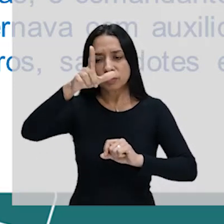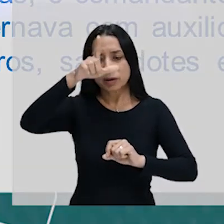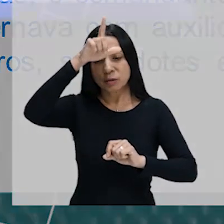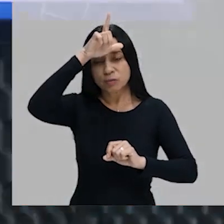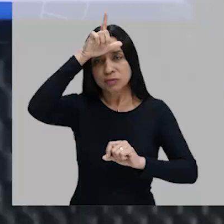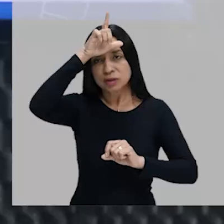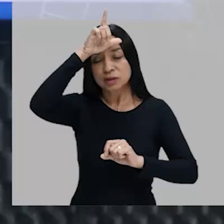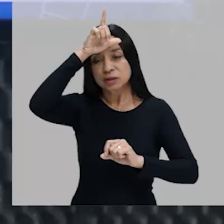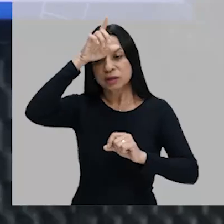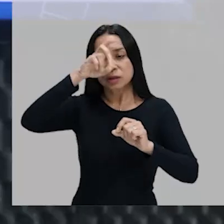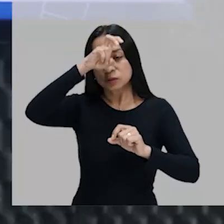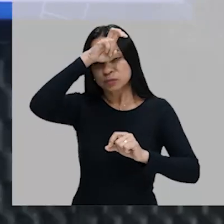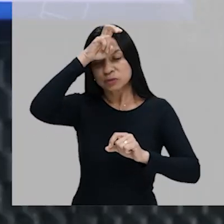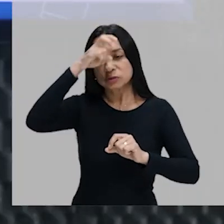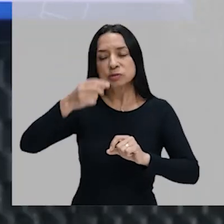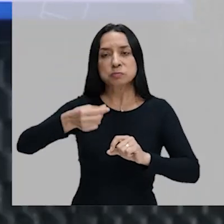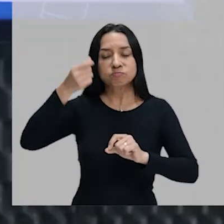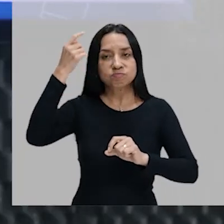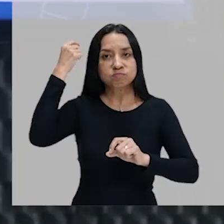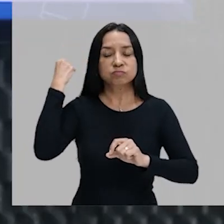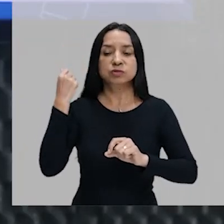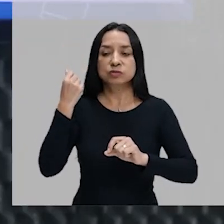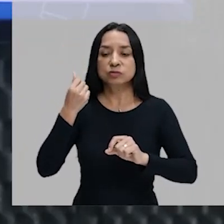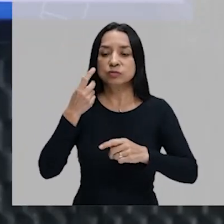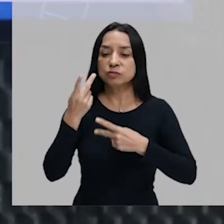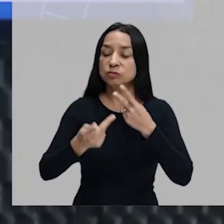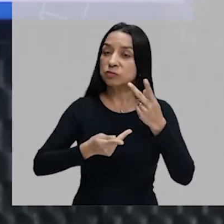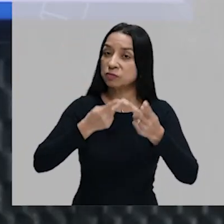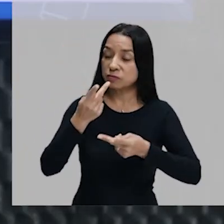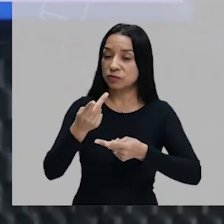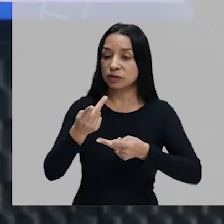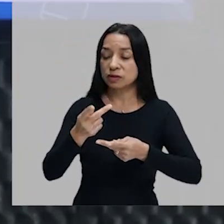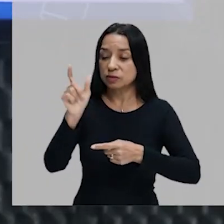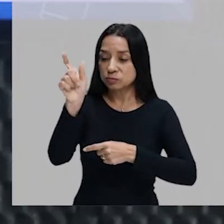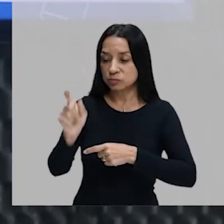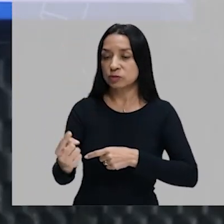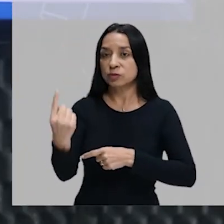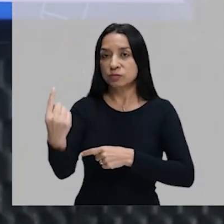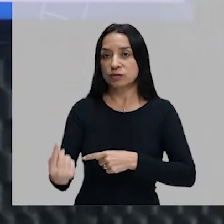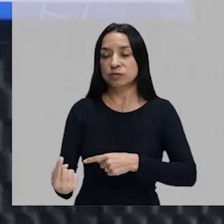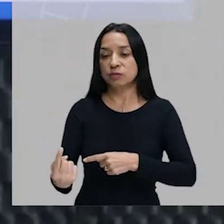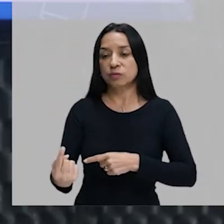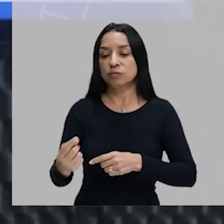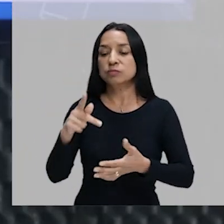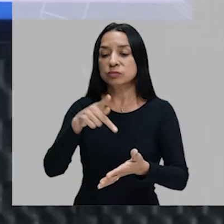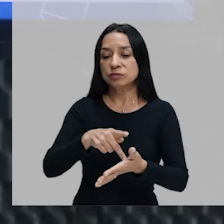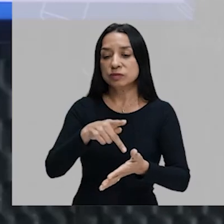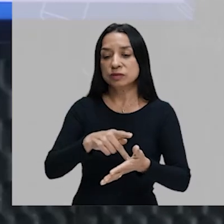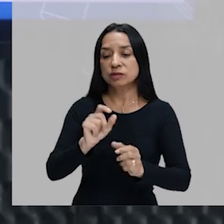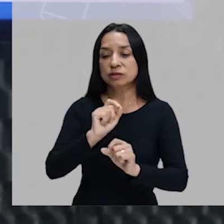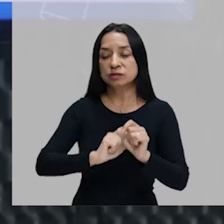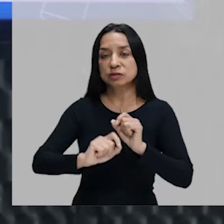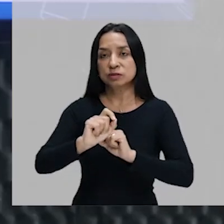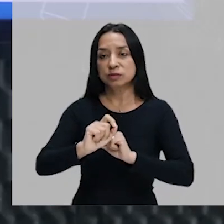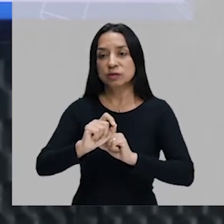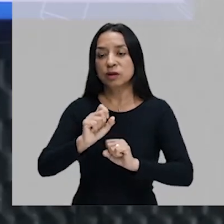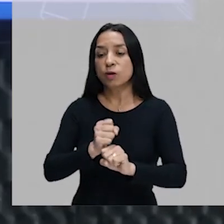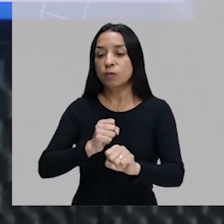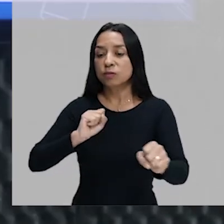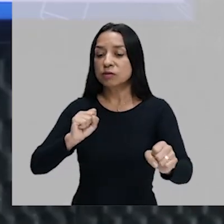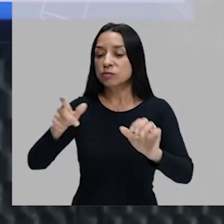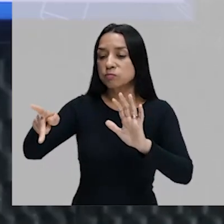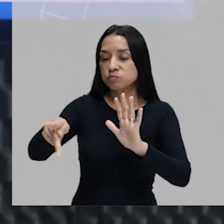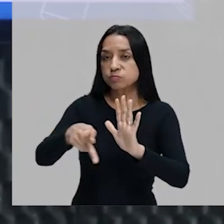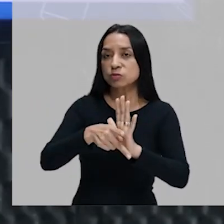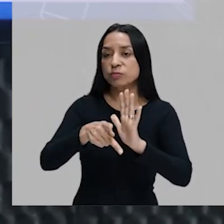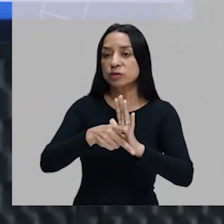do Império Egípcio, você está falando do faraó. O faraó, na verdade, ele era o grande